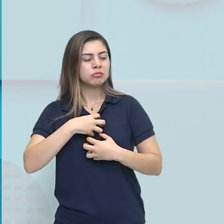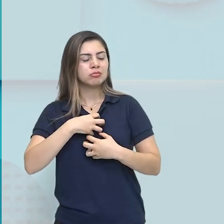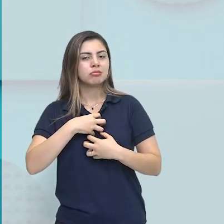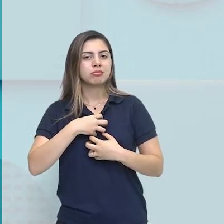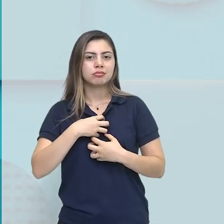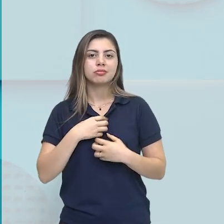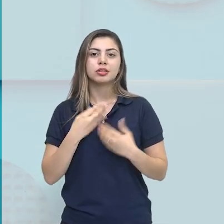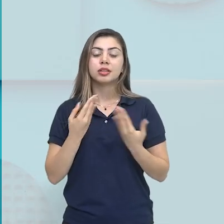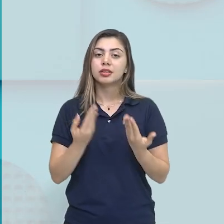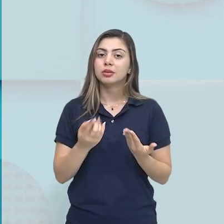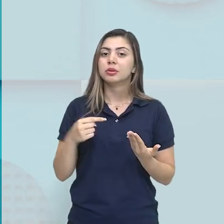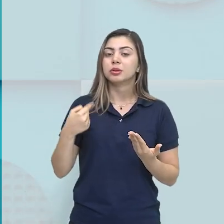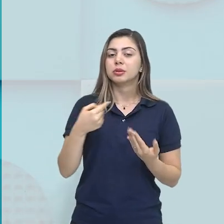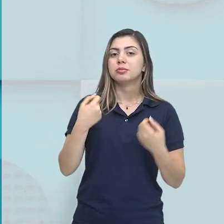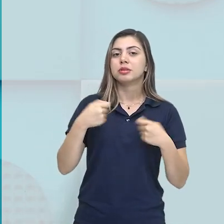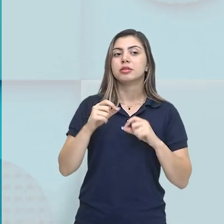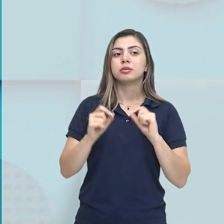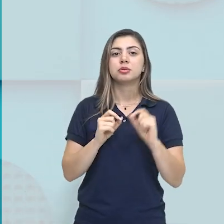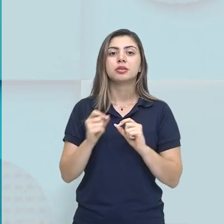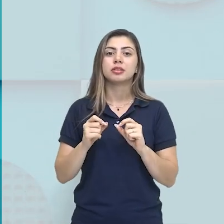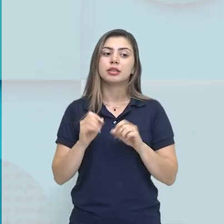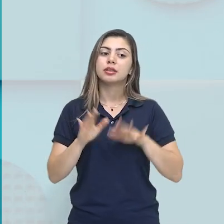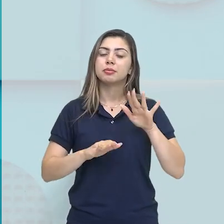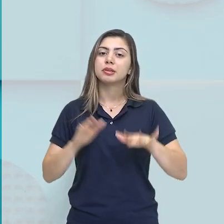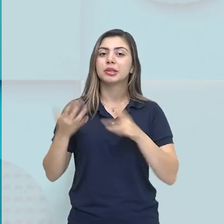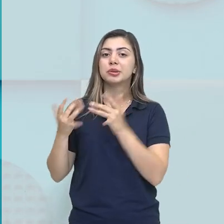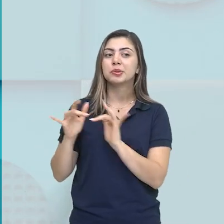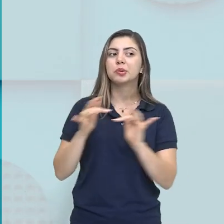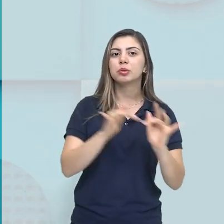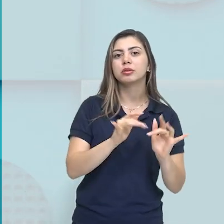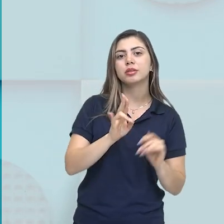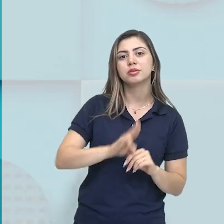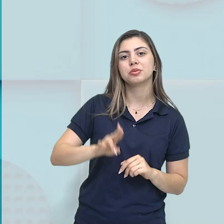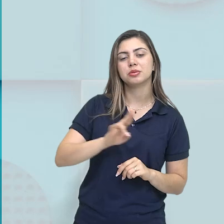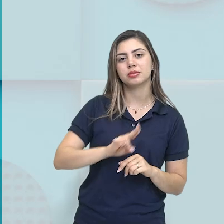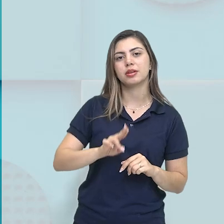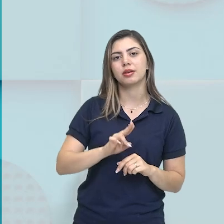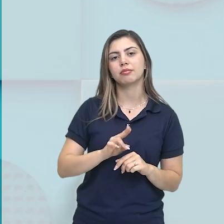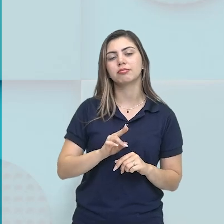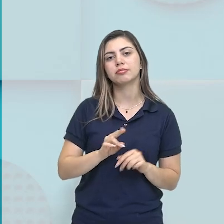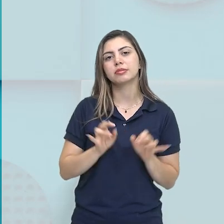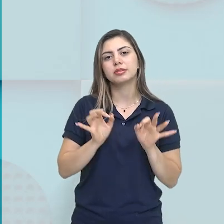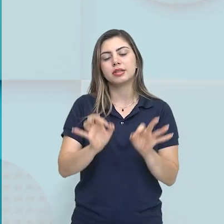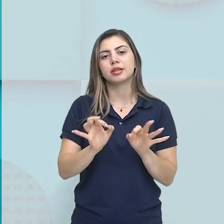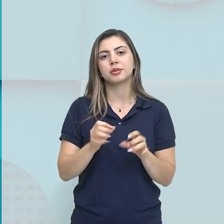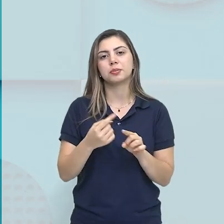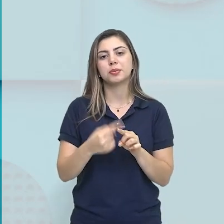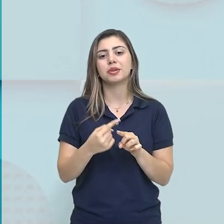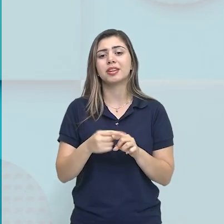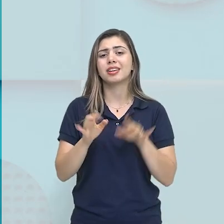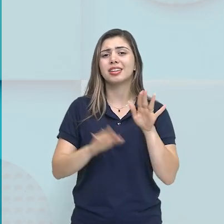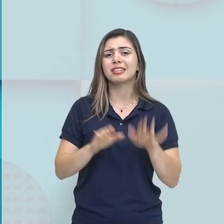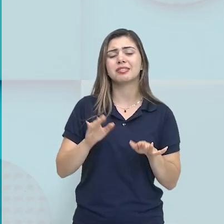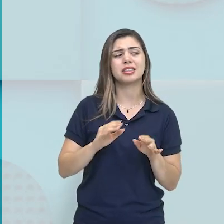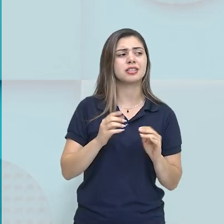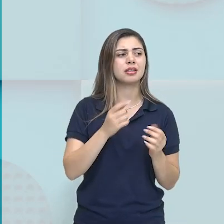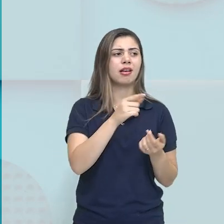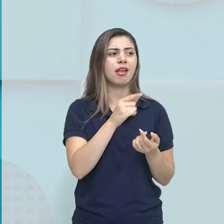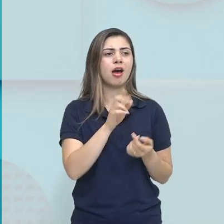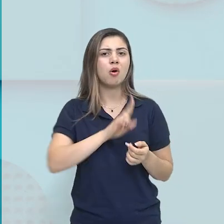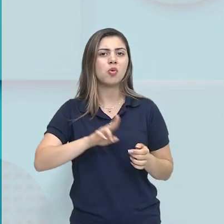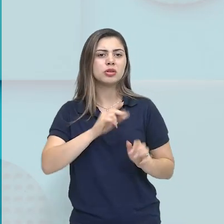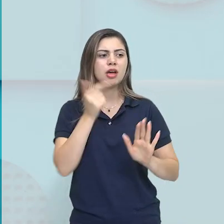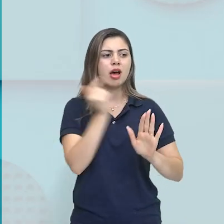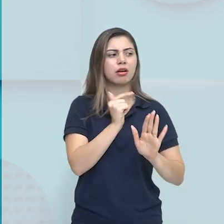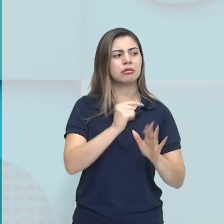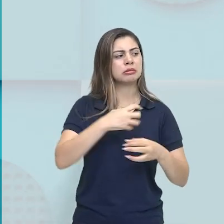gente tem que saber utilizar, né, para a gente não causar um mal-estar com quem você